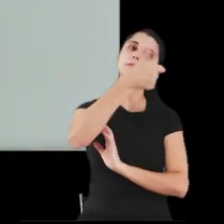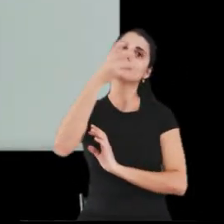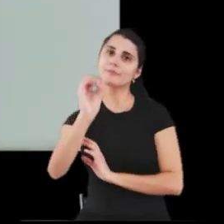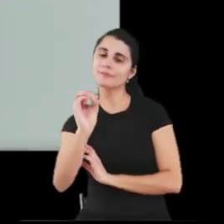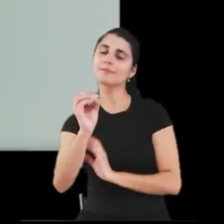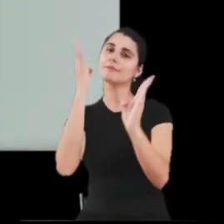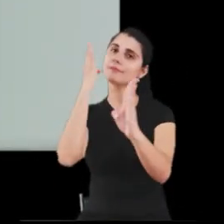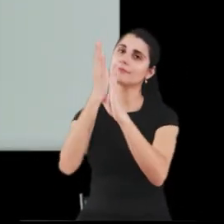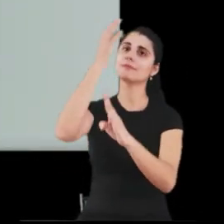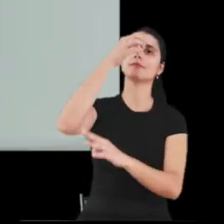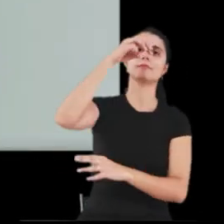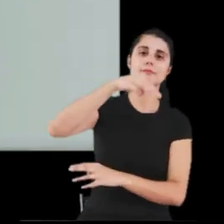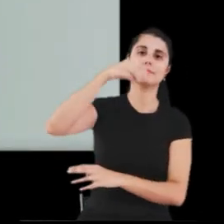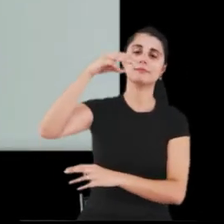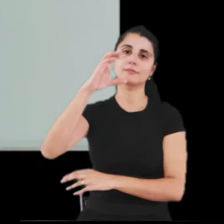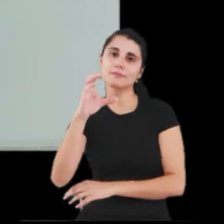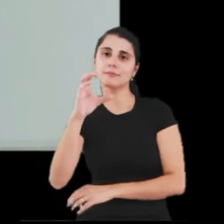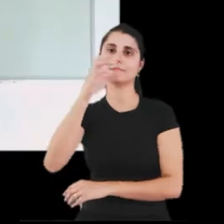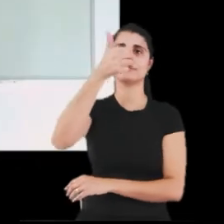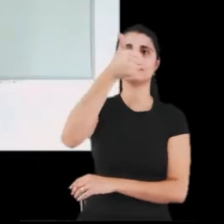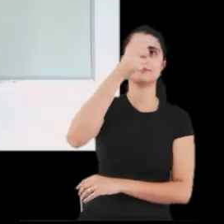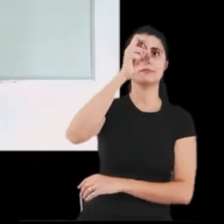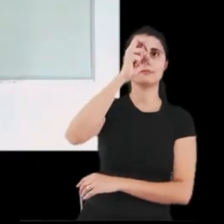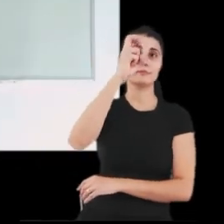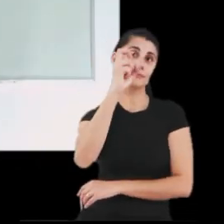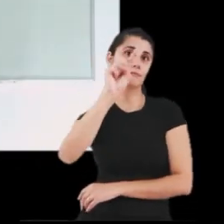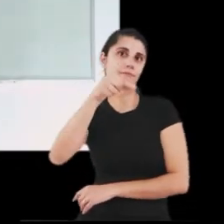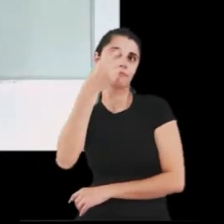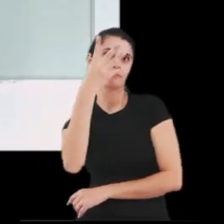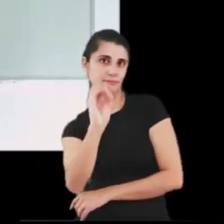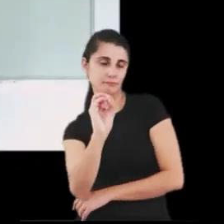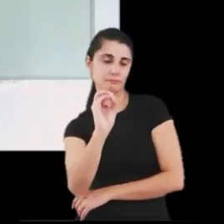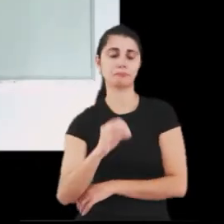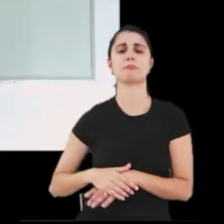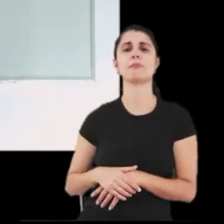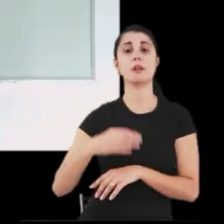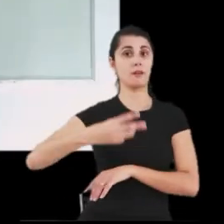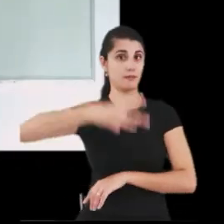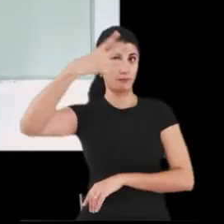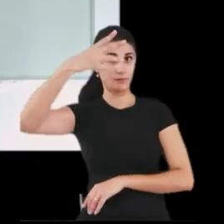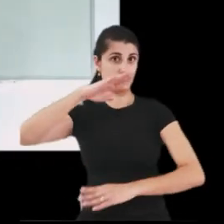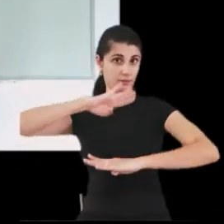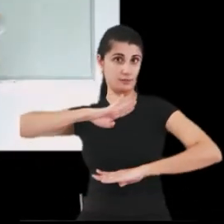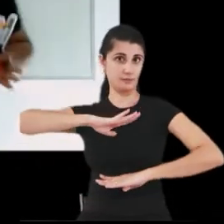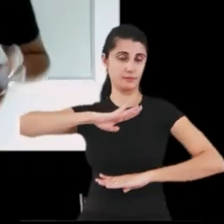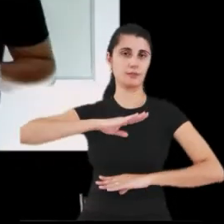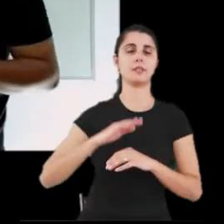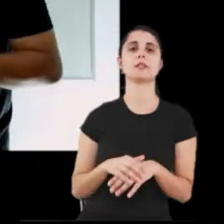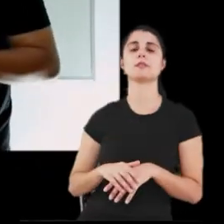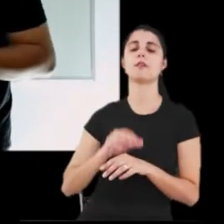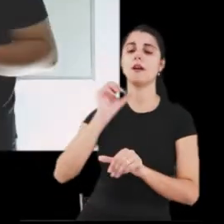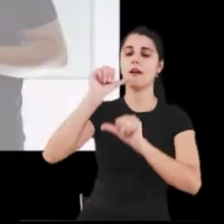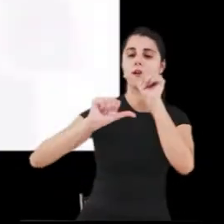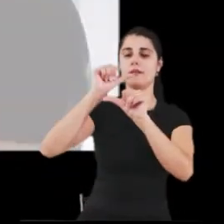o MMC de 15 e 40. A terceira forma, ela é a